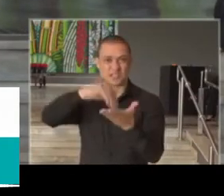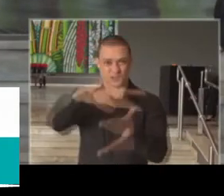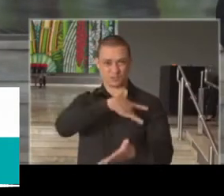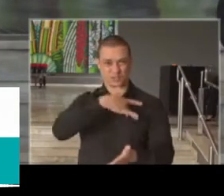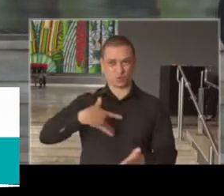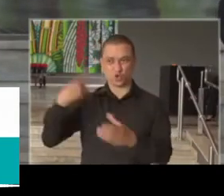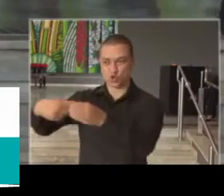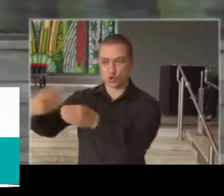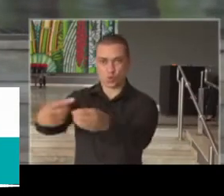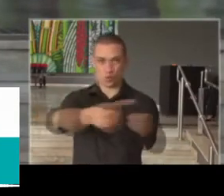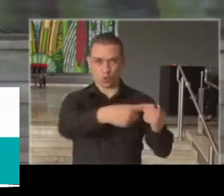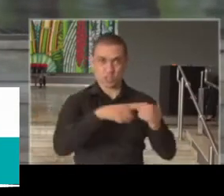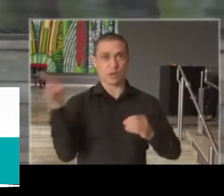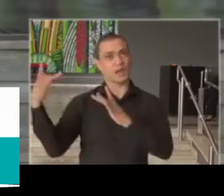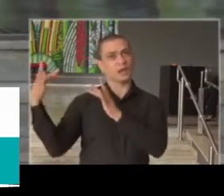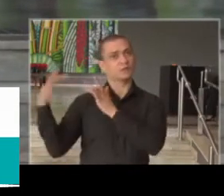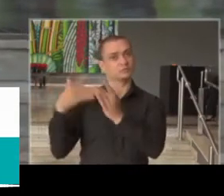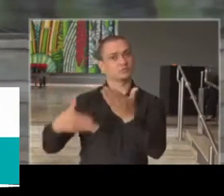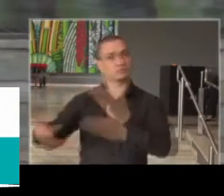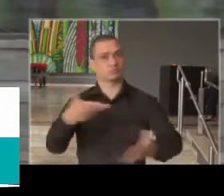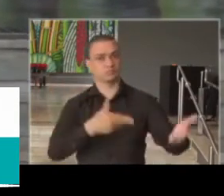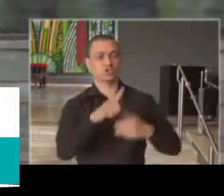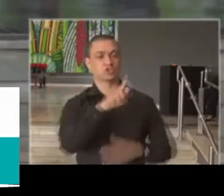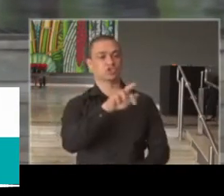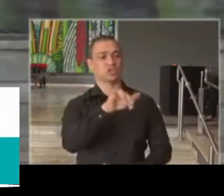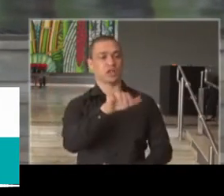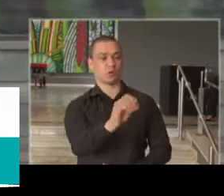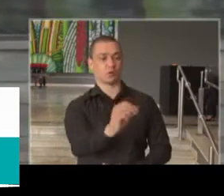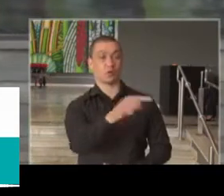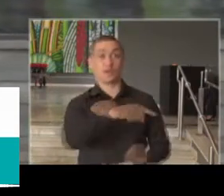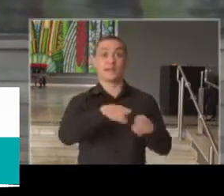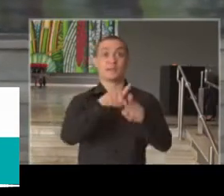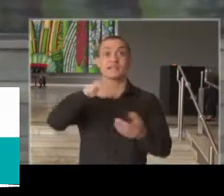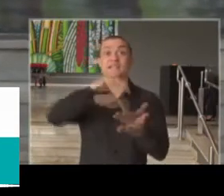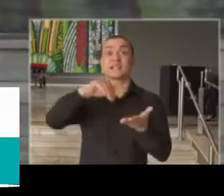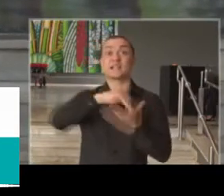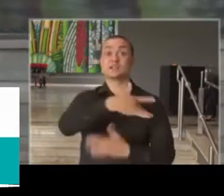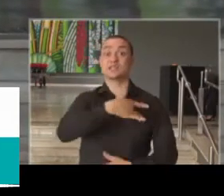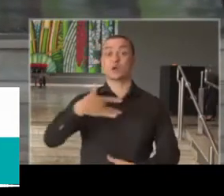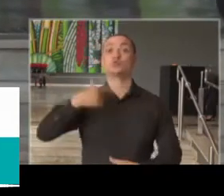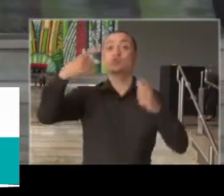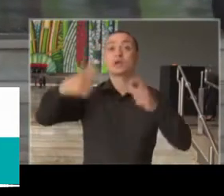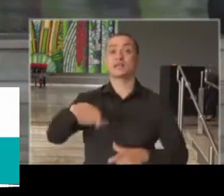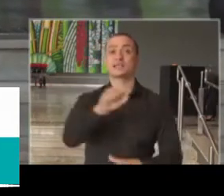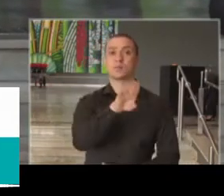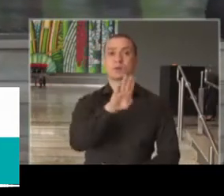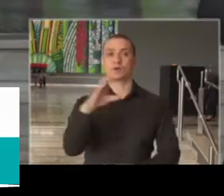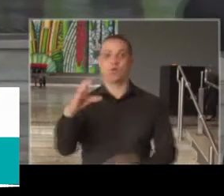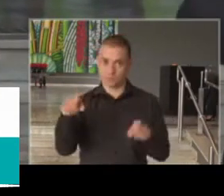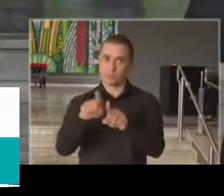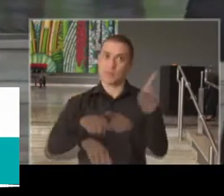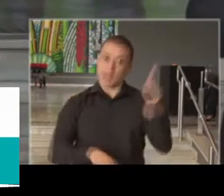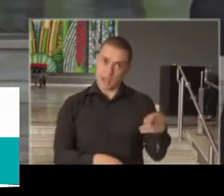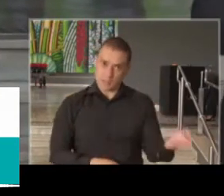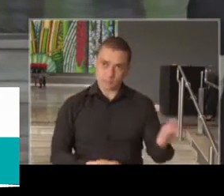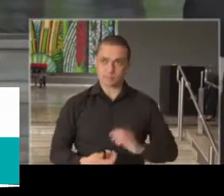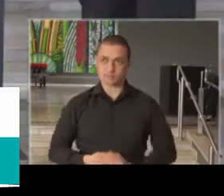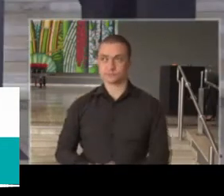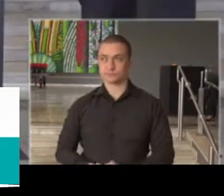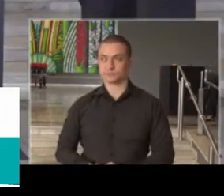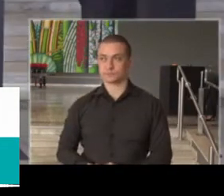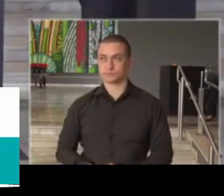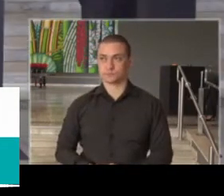dos municípios de São Paulo. Geraldo Reppli é também secretário de saúde do município de São Bernardo do Campo, em São Paulo.